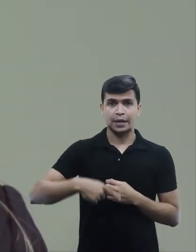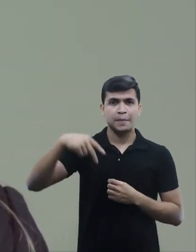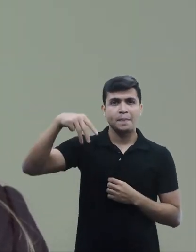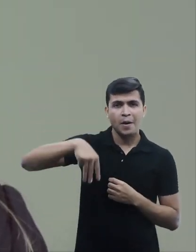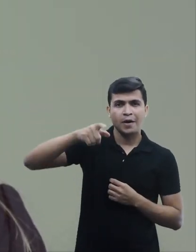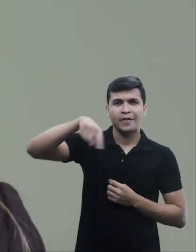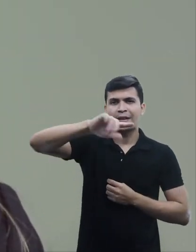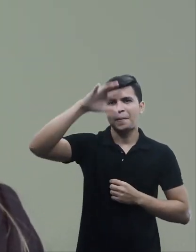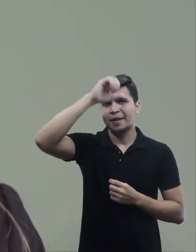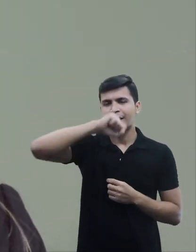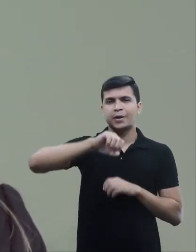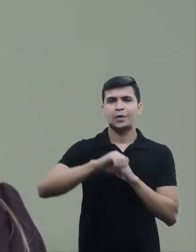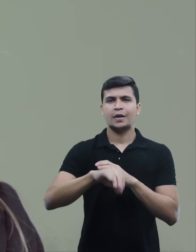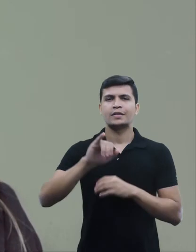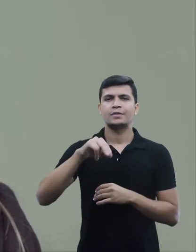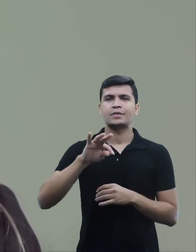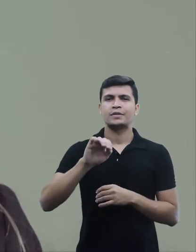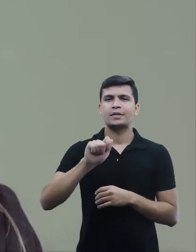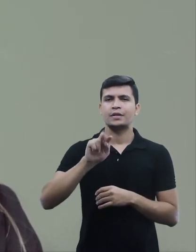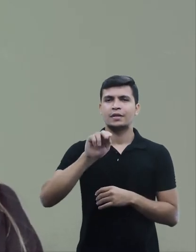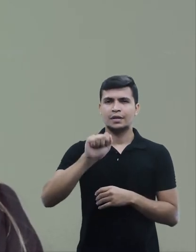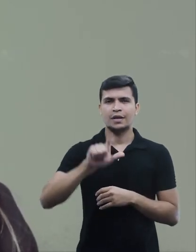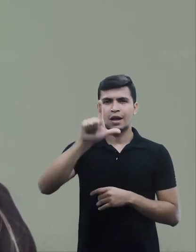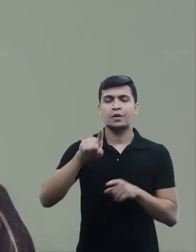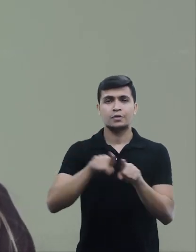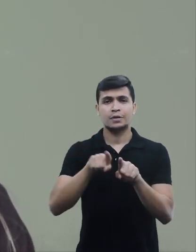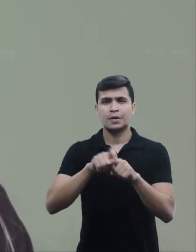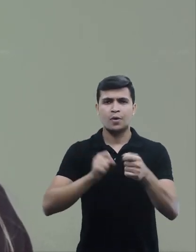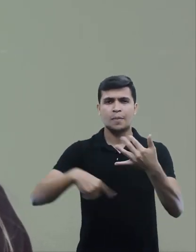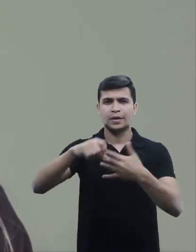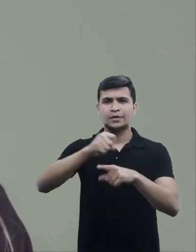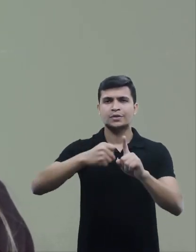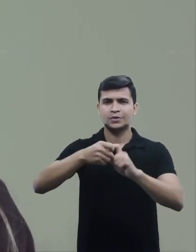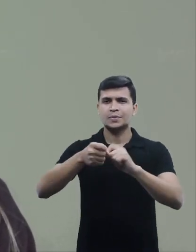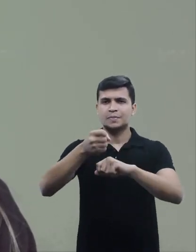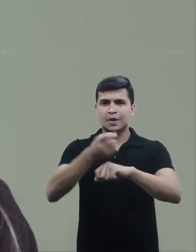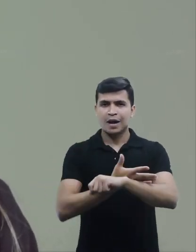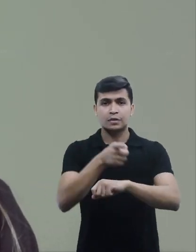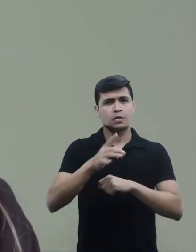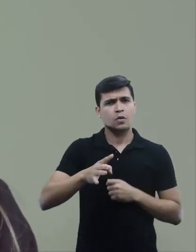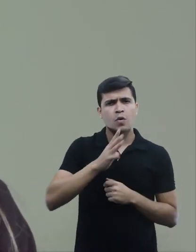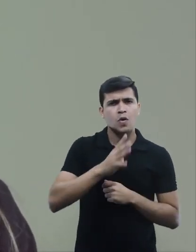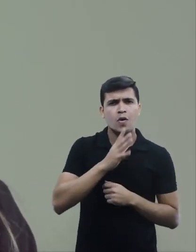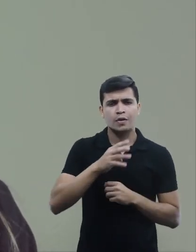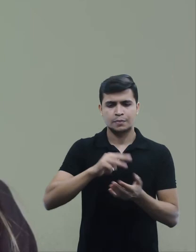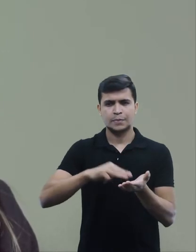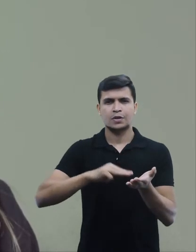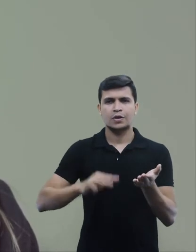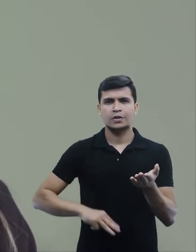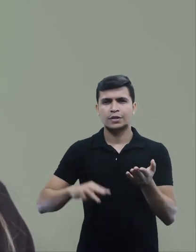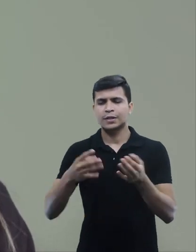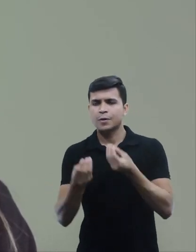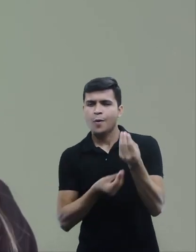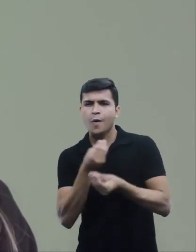módulo do curso, você aprendeu sobre educação integral e competências socioemocionais e conheceu metodologias e